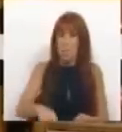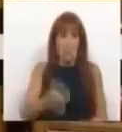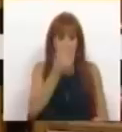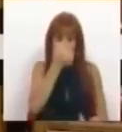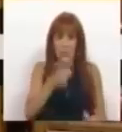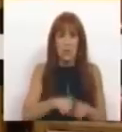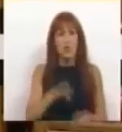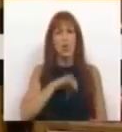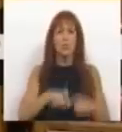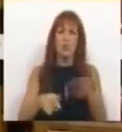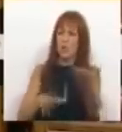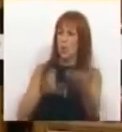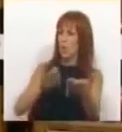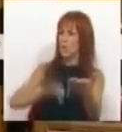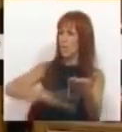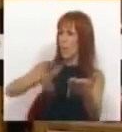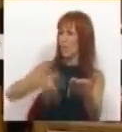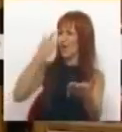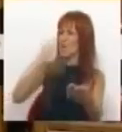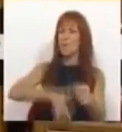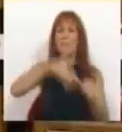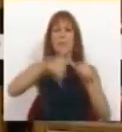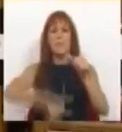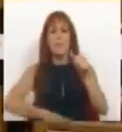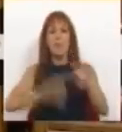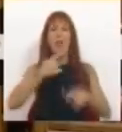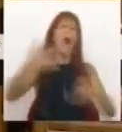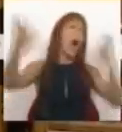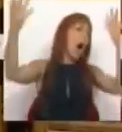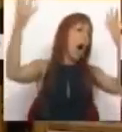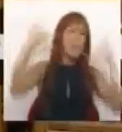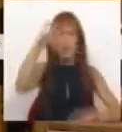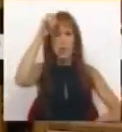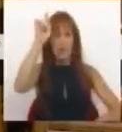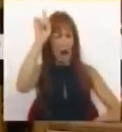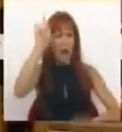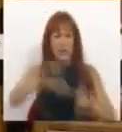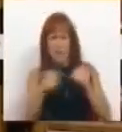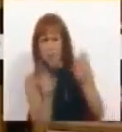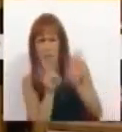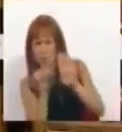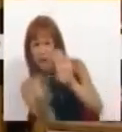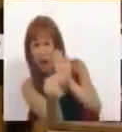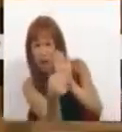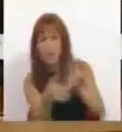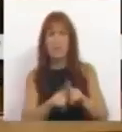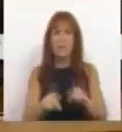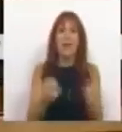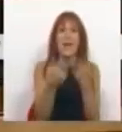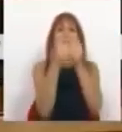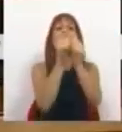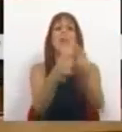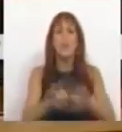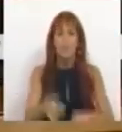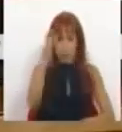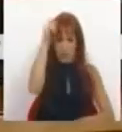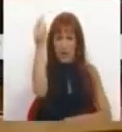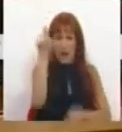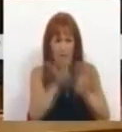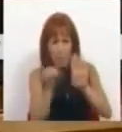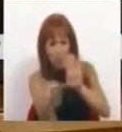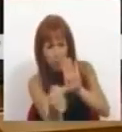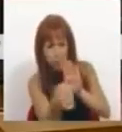vem, vem o senhor deputado Luís Montenegro fazer aqui uma intervenção a dizer assim: ah, mas o diabo está sempre atrás da porta. Ele está escondido, mas o diabo está